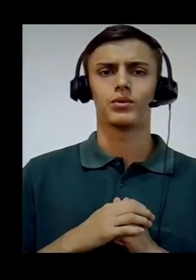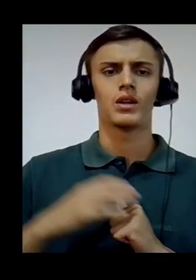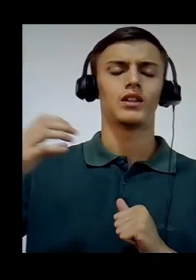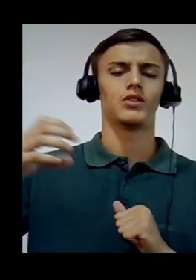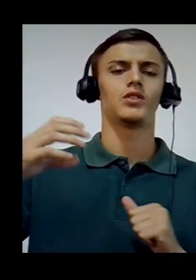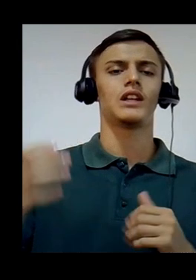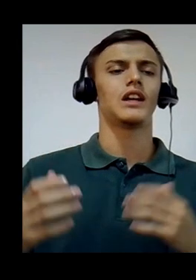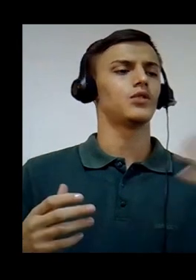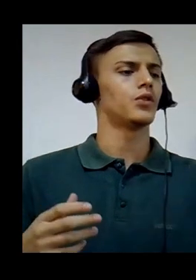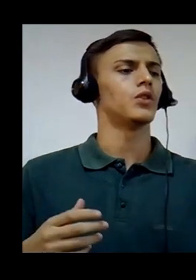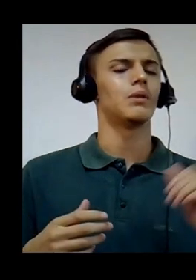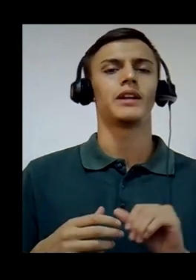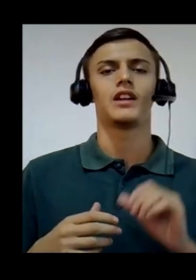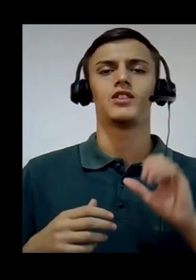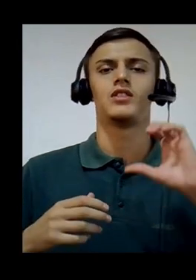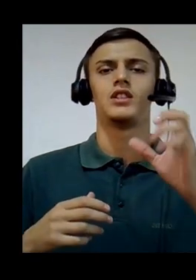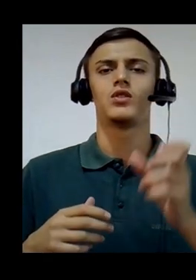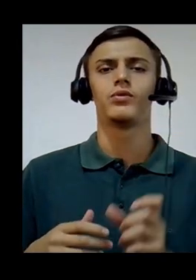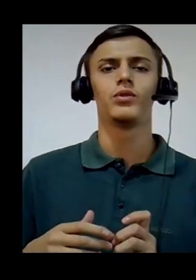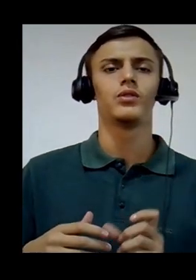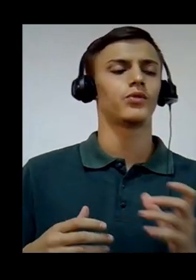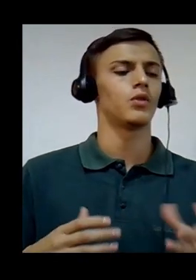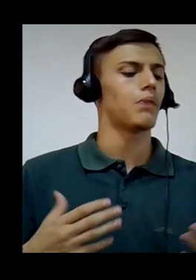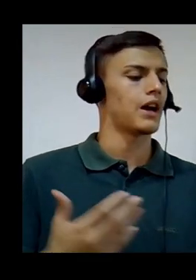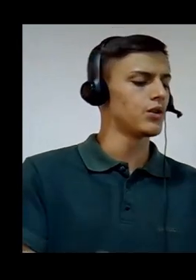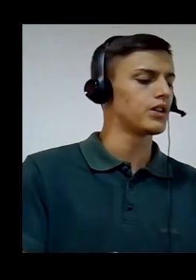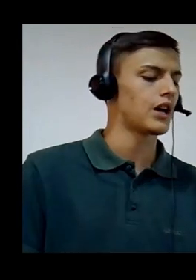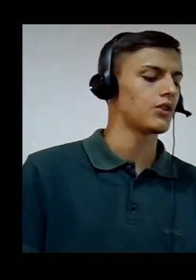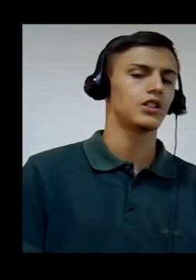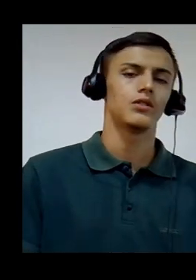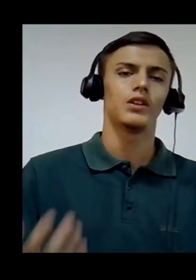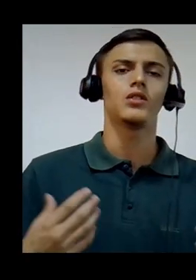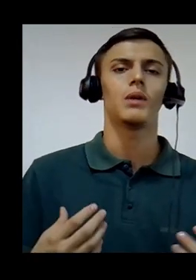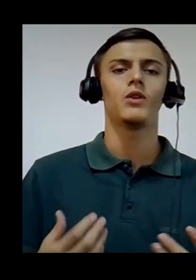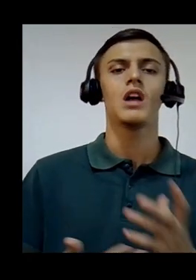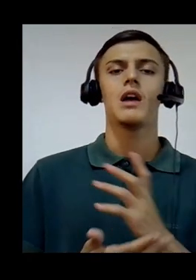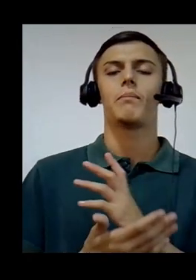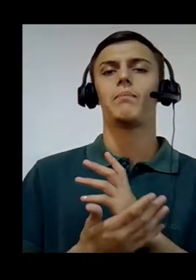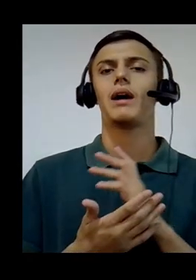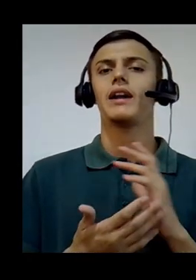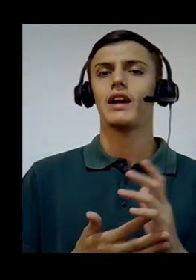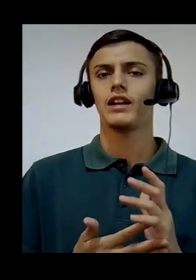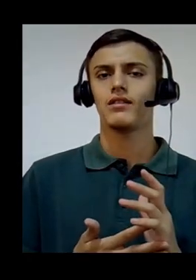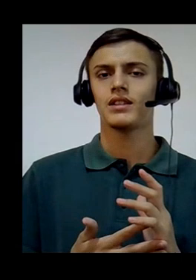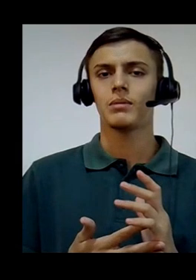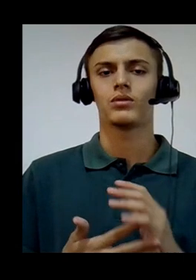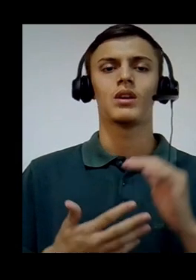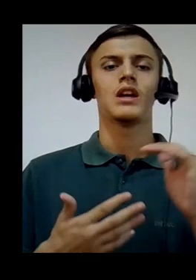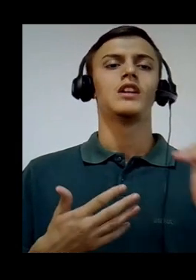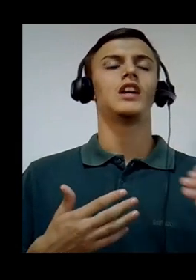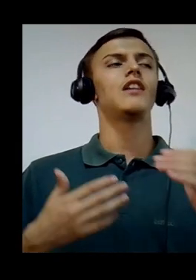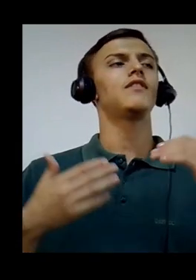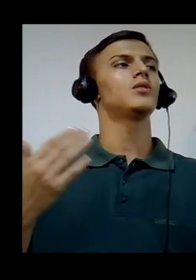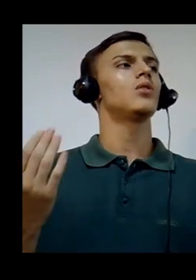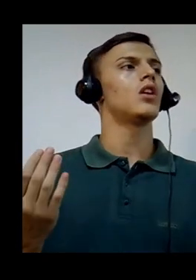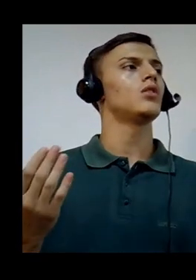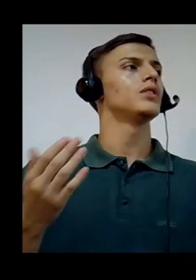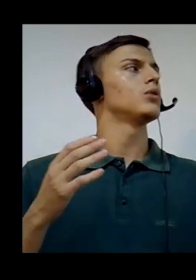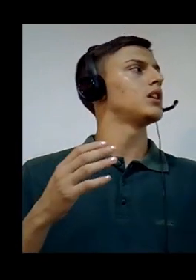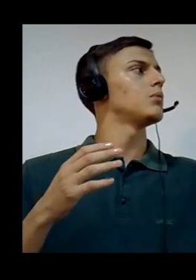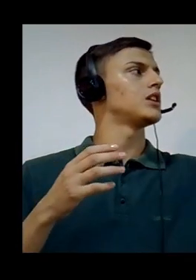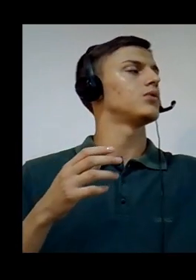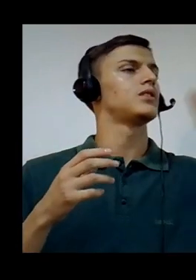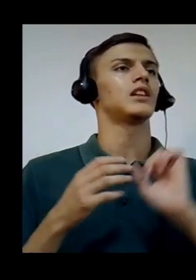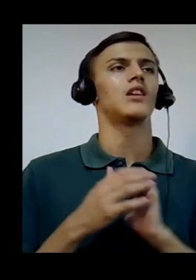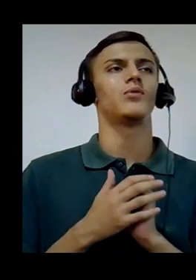desse vazamento. Então a gente vai lá, se for uma mangueira, a gente desliga o fluido, se for um barril que caiu, a gente levanta o barril para parar aquele vazamento. Já vazou